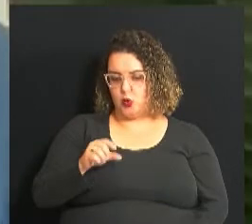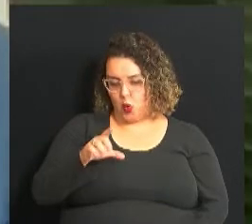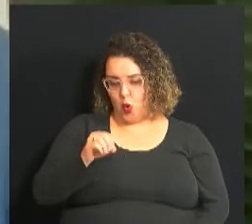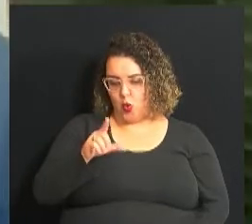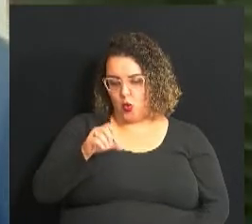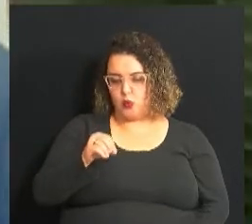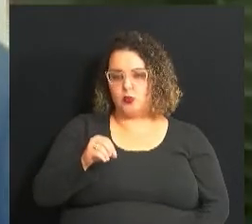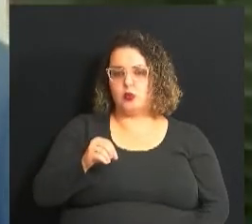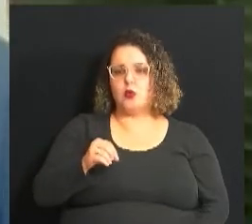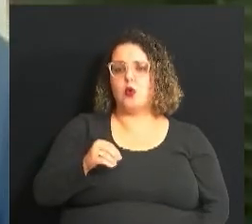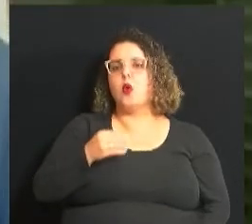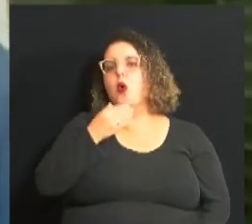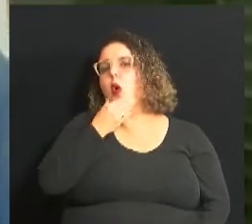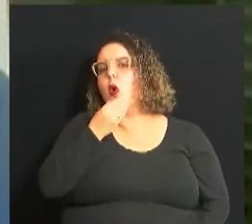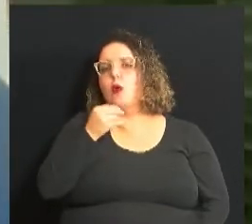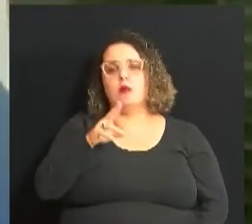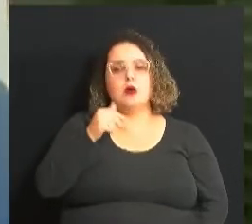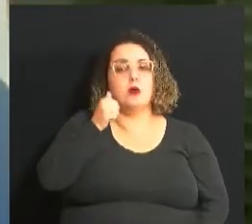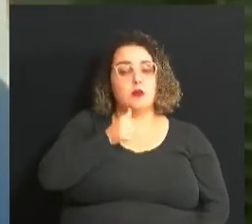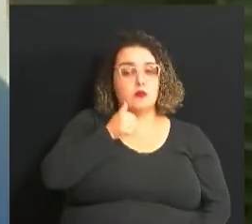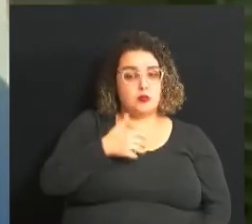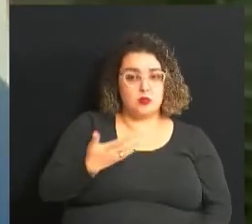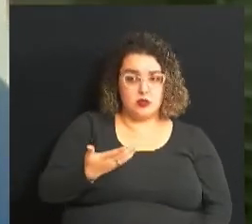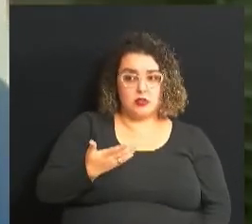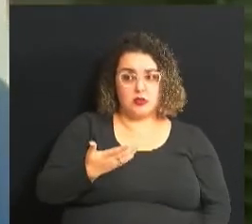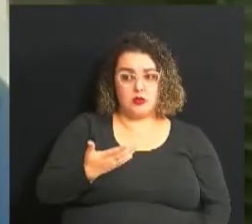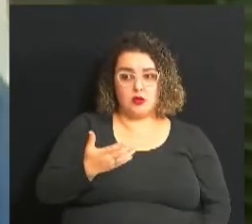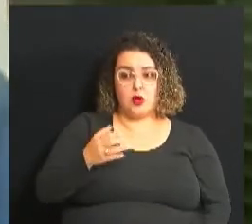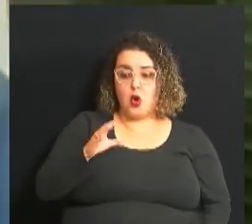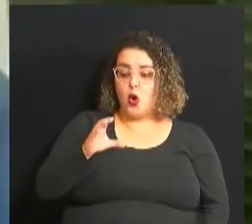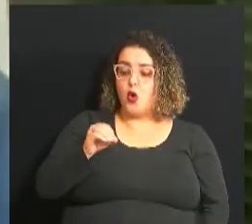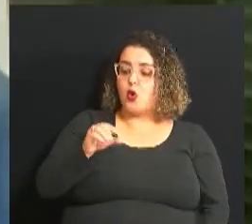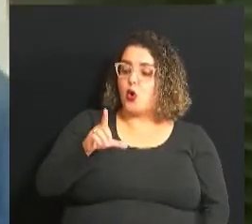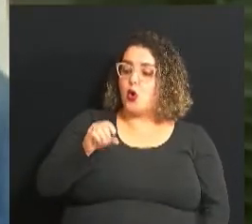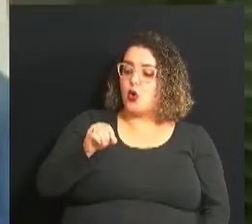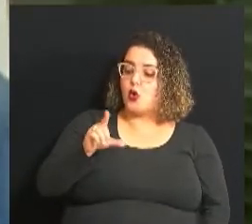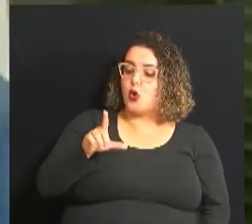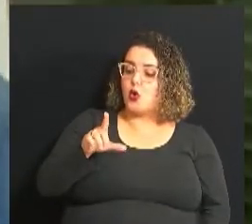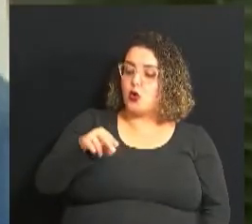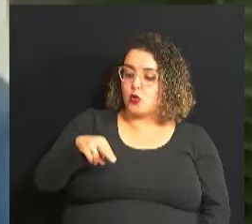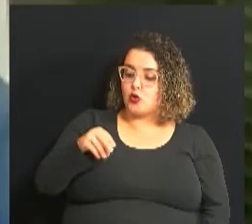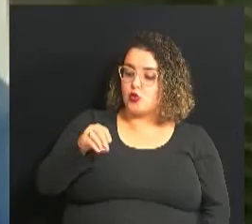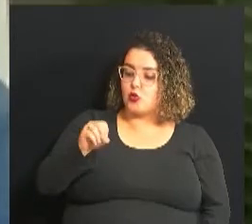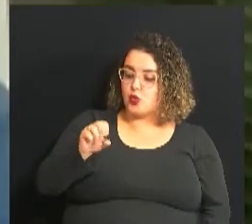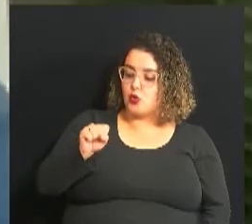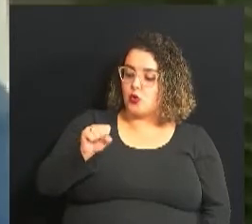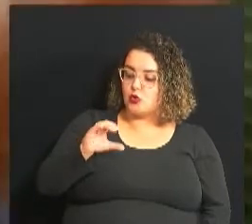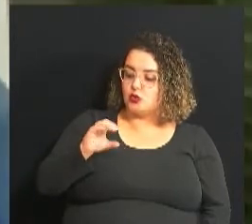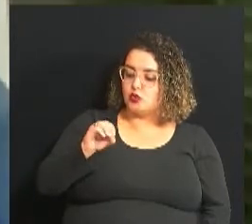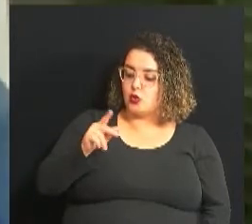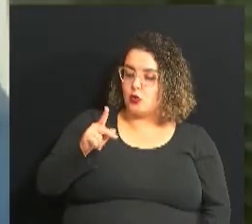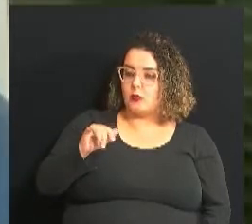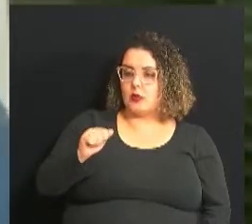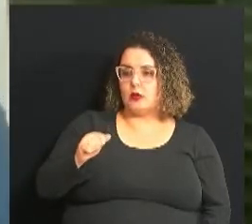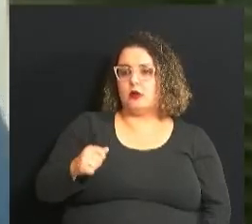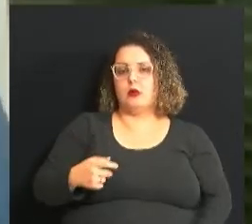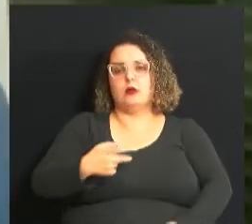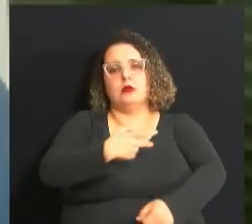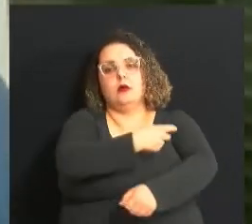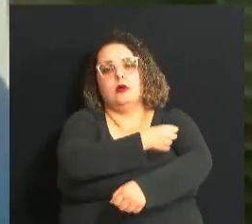homem, deve ser submetido a colonoscopia, entrar com o aparelho sob anestesia, olhar todo o